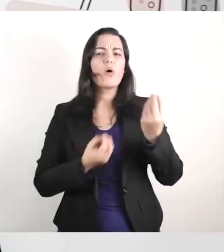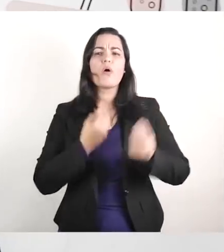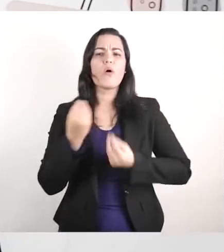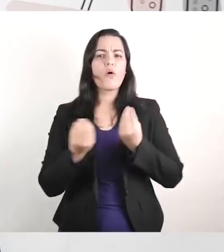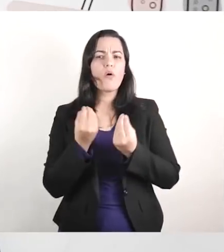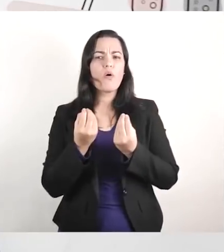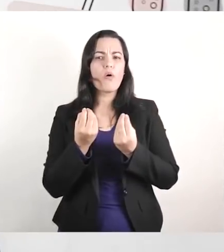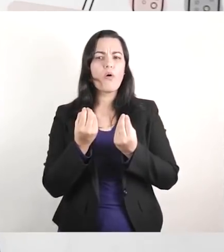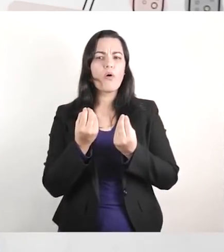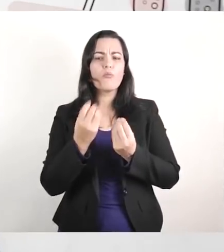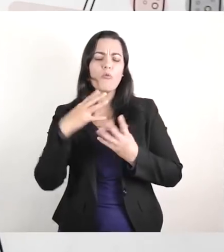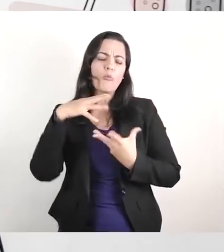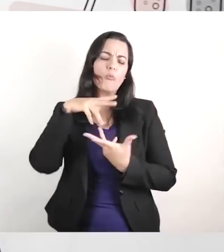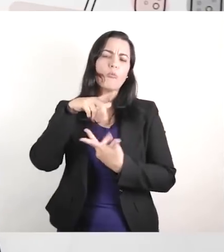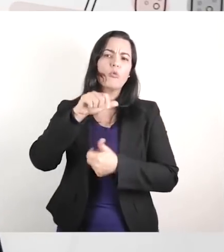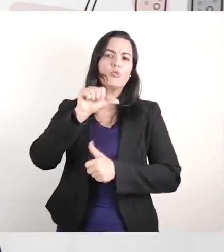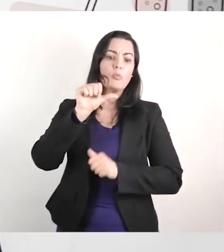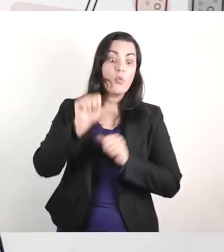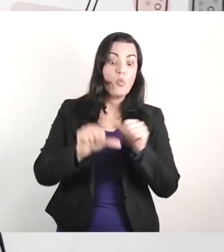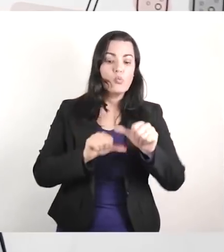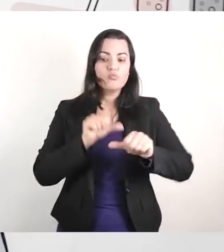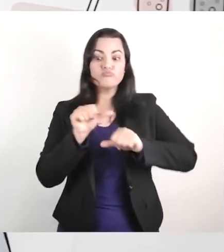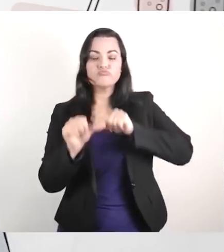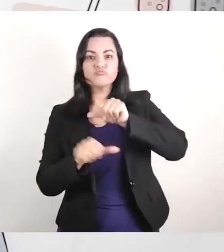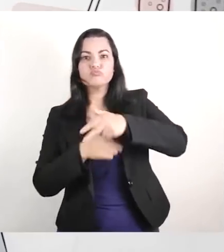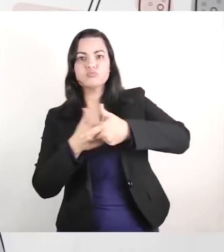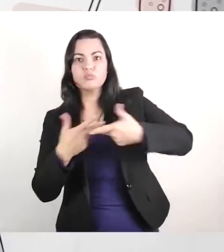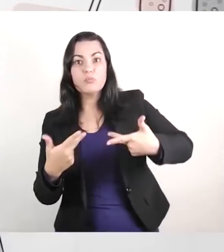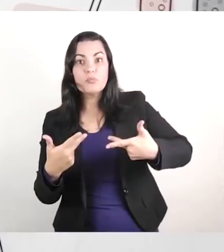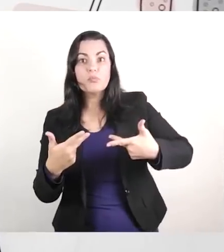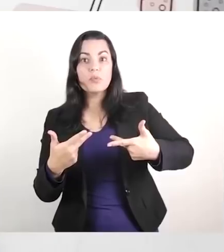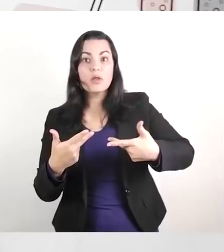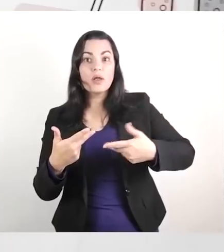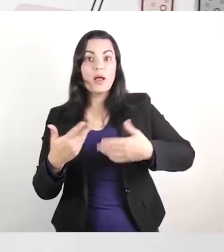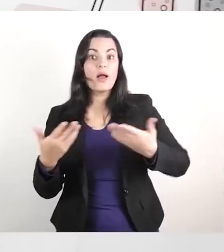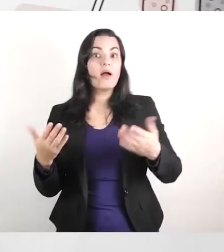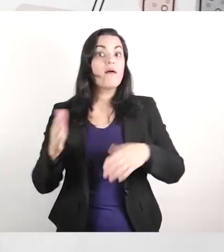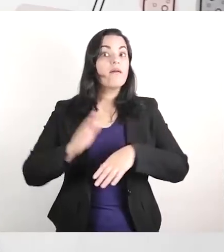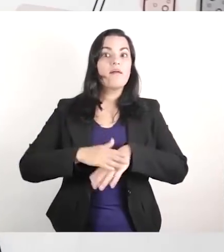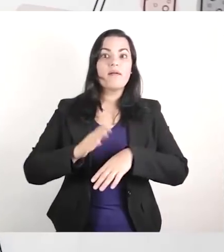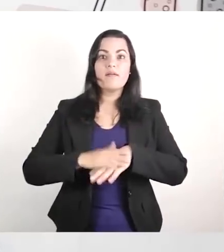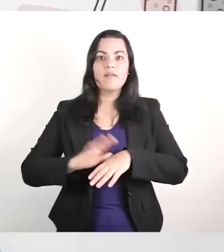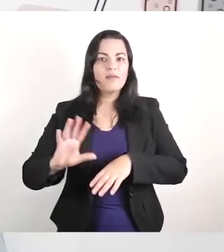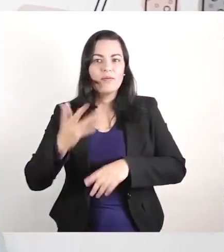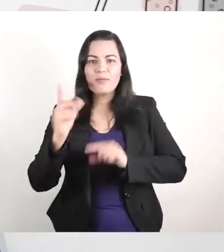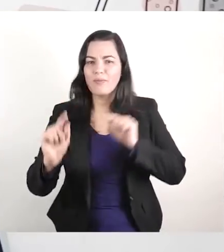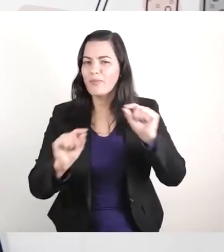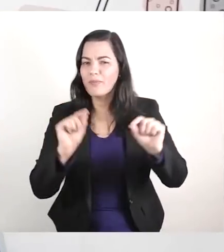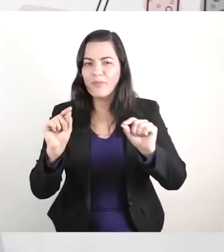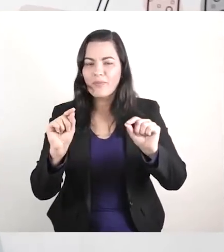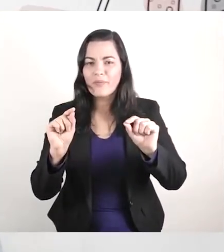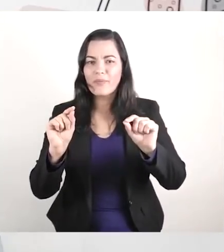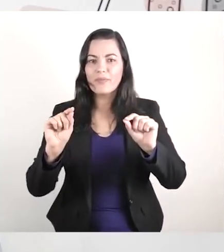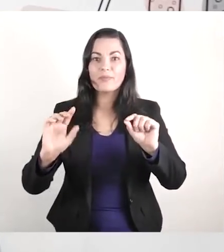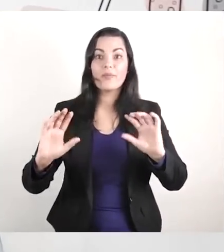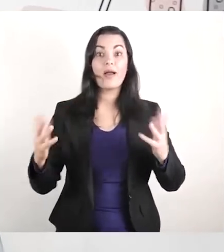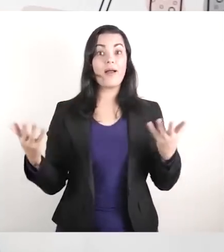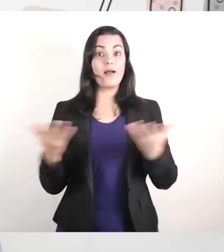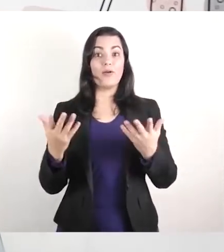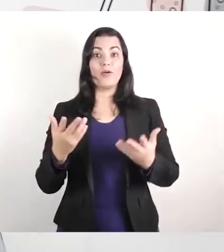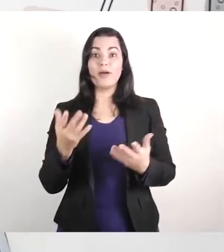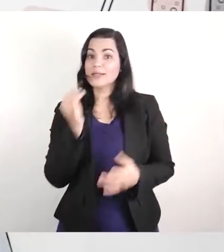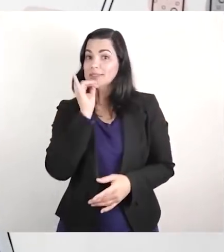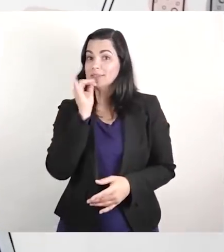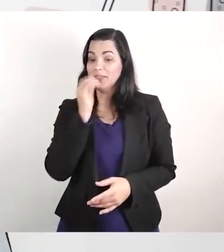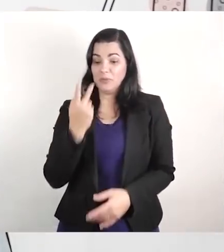essas transformações permitiram que, por exemplo, nesse momento, nós estivéssemos